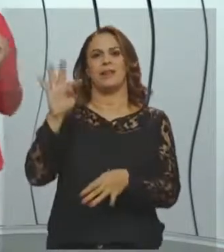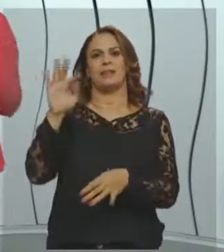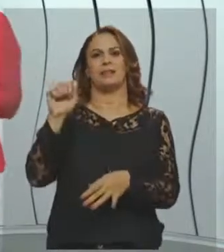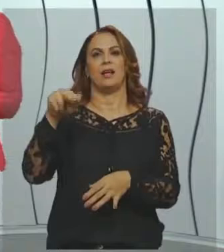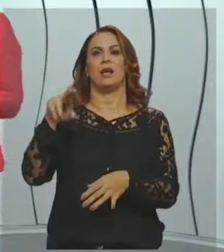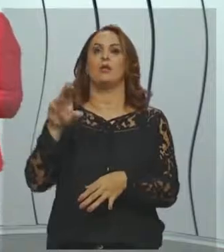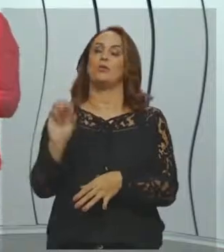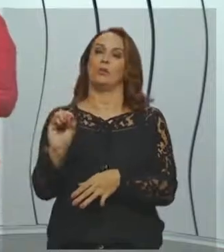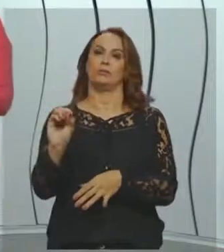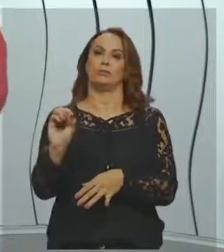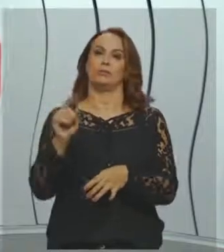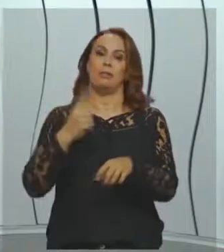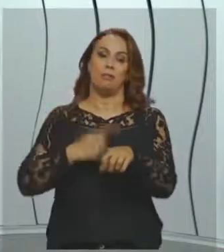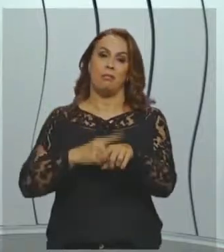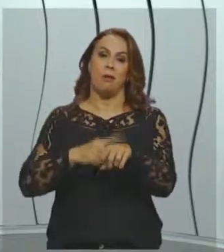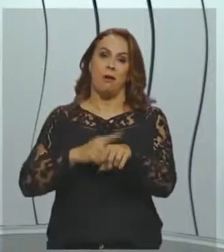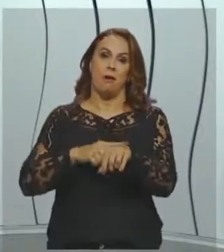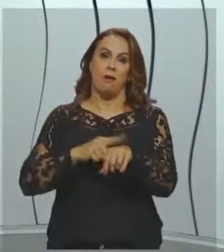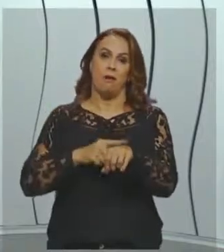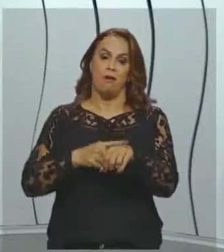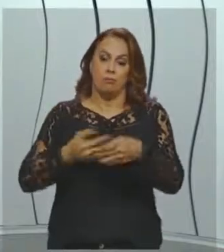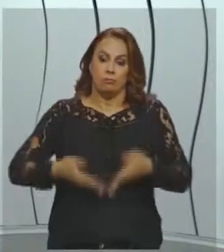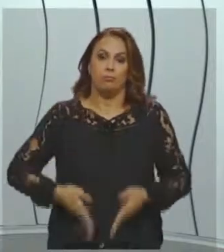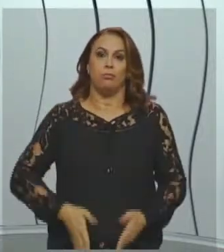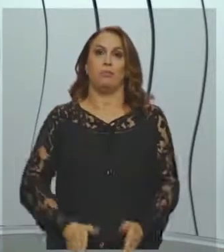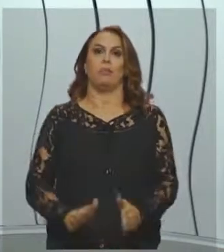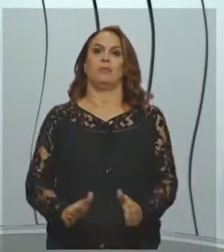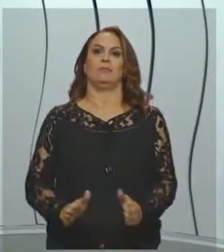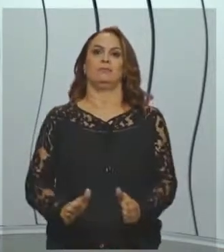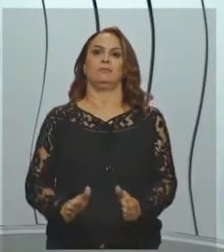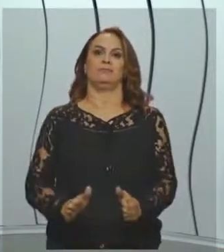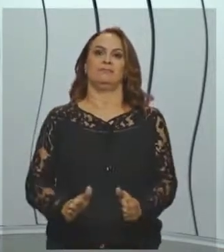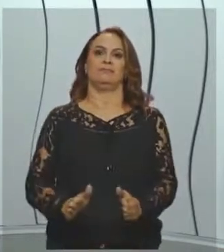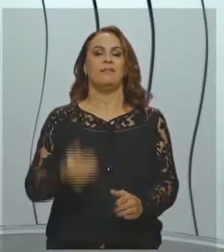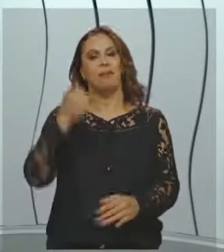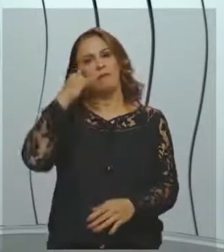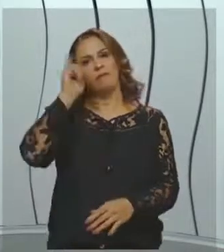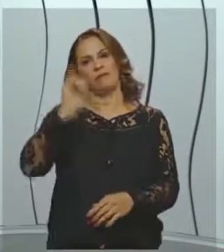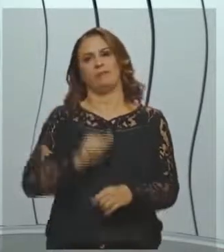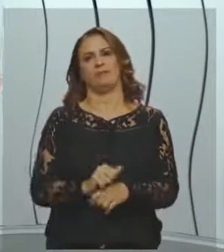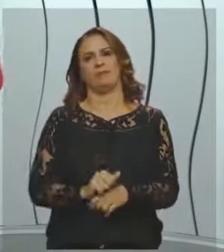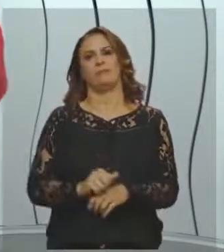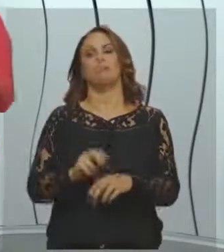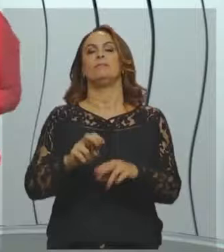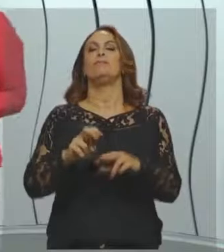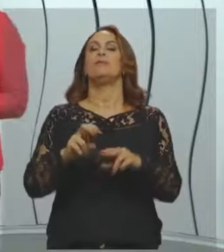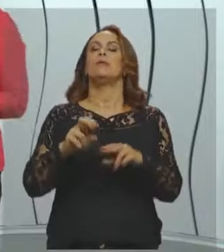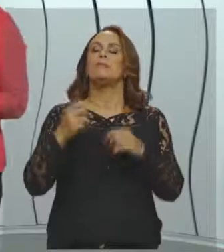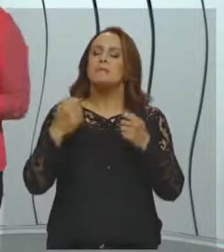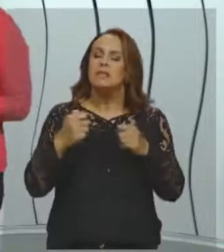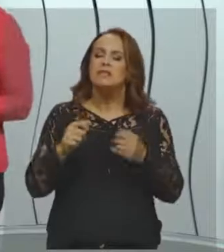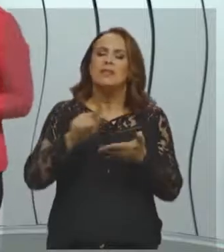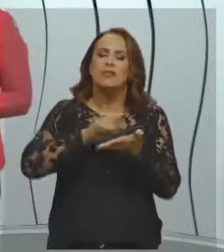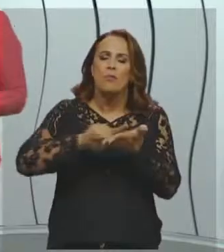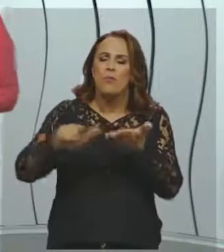da criança quando nasce. E é por isso que é necessário ter toda essa higienização para evitar essa